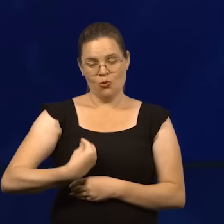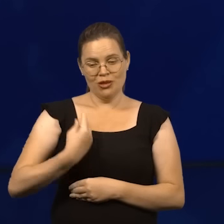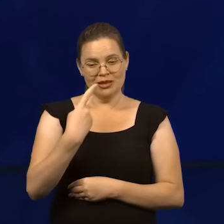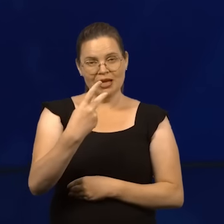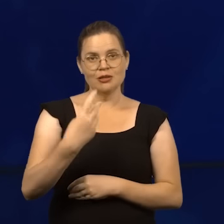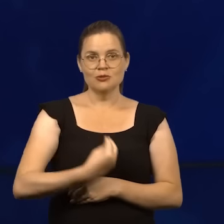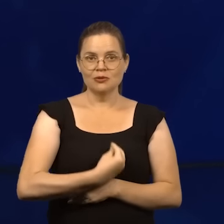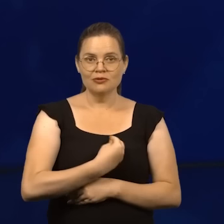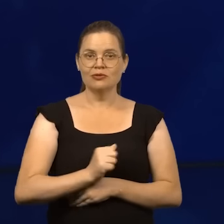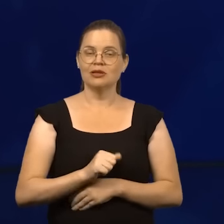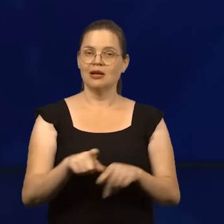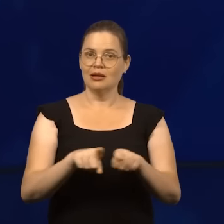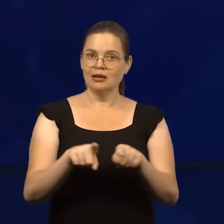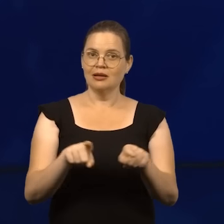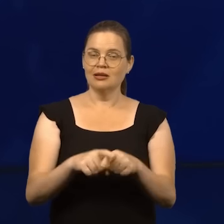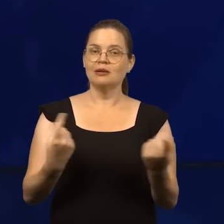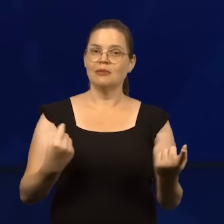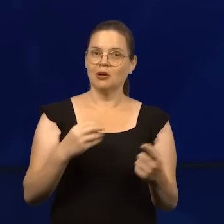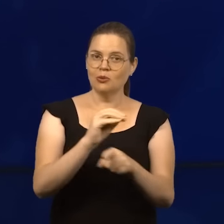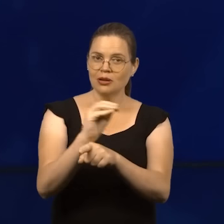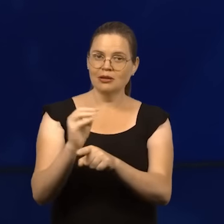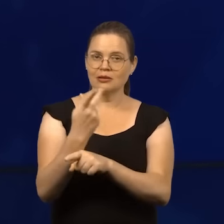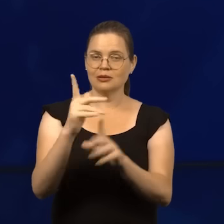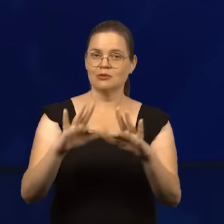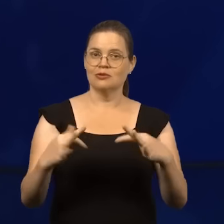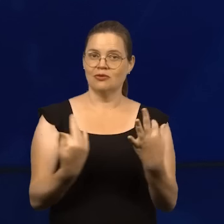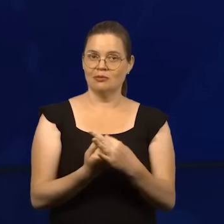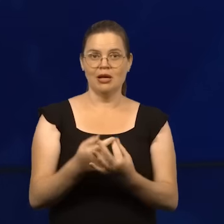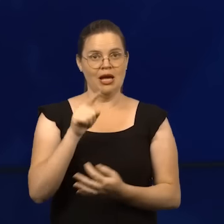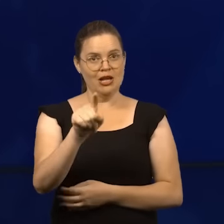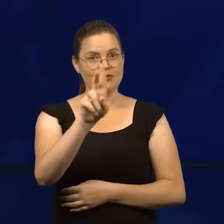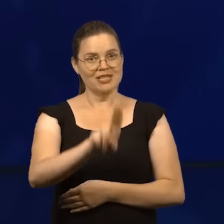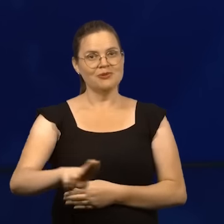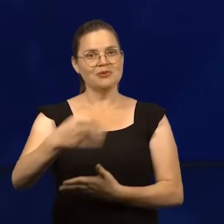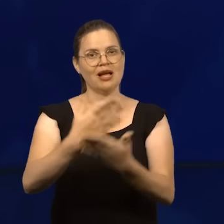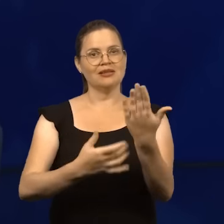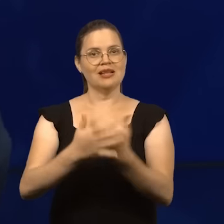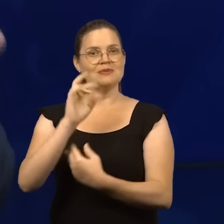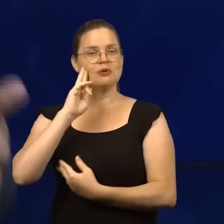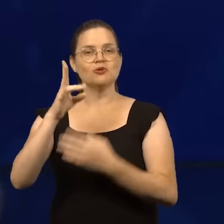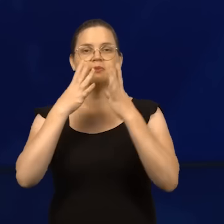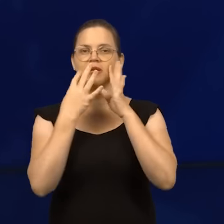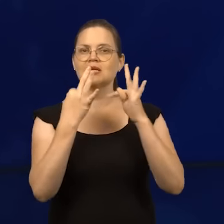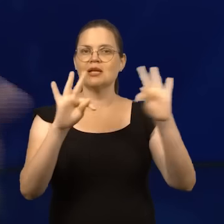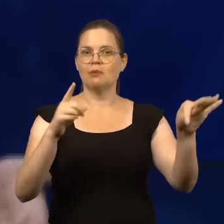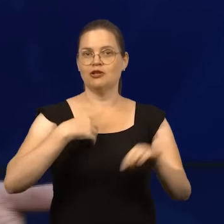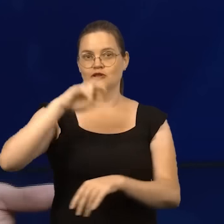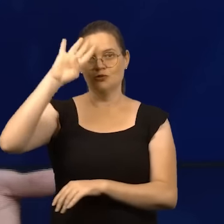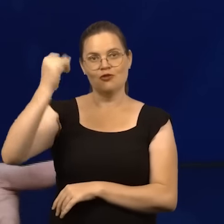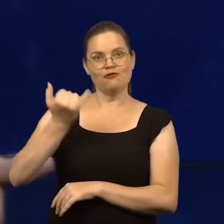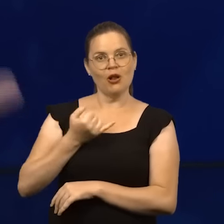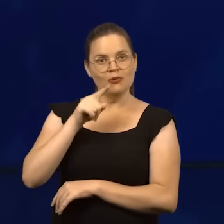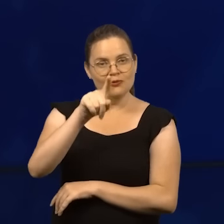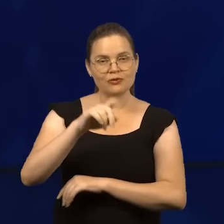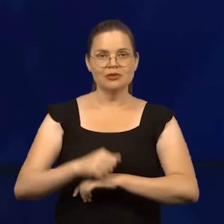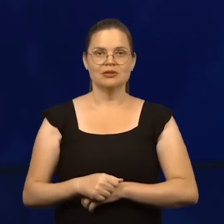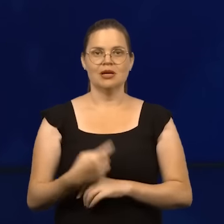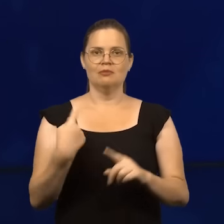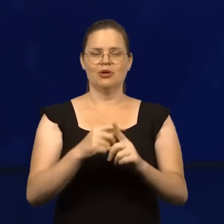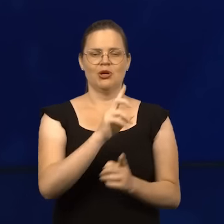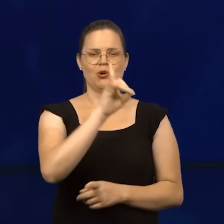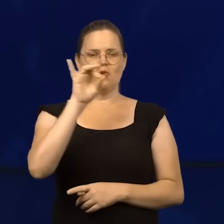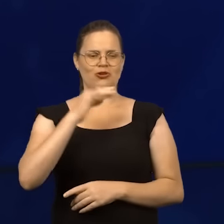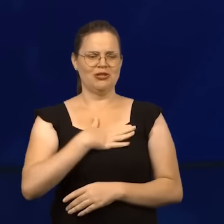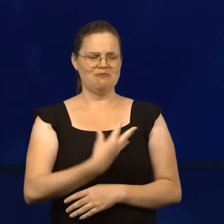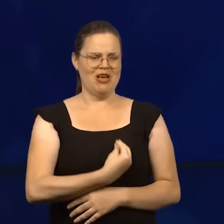agora será esse mensageiro. Ele está vivo, Ele falou comigo. Na estrada da vida eu estava tão triste e abatido, mas agora